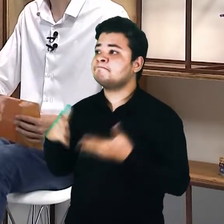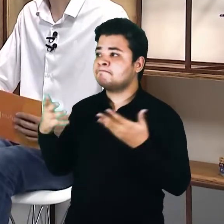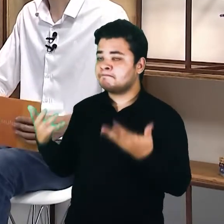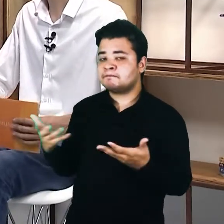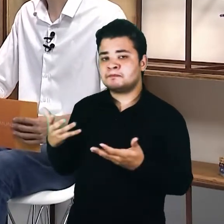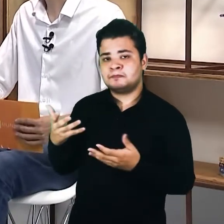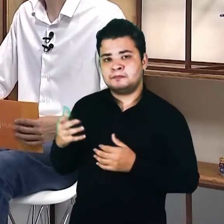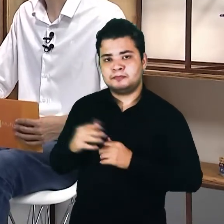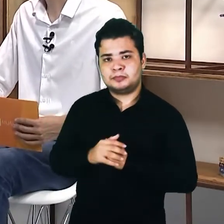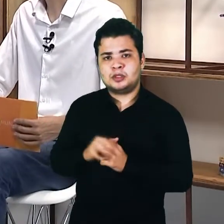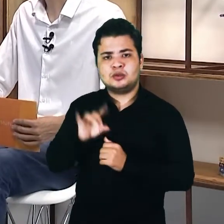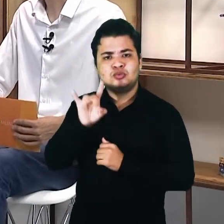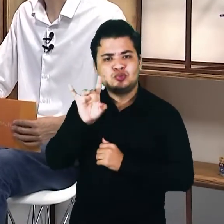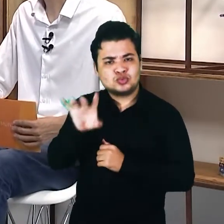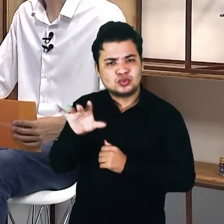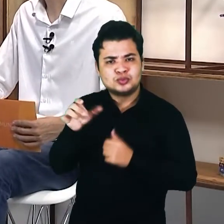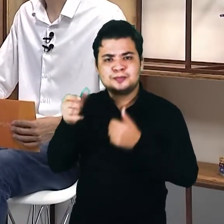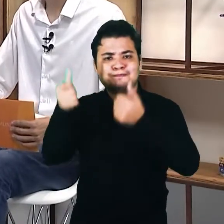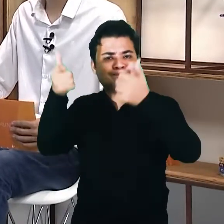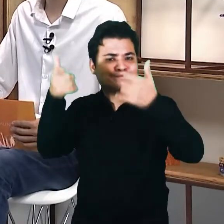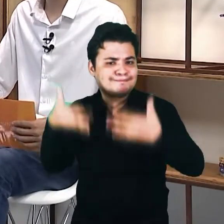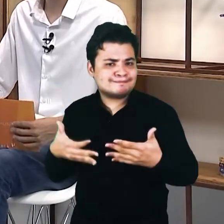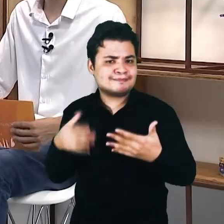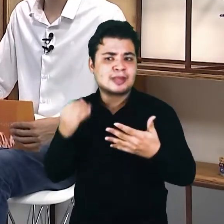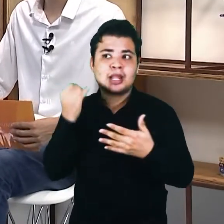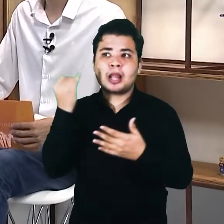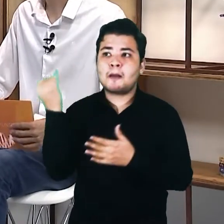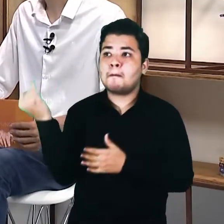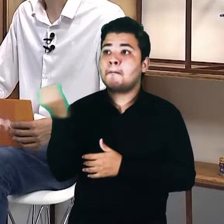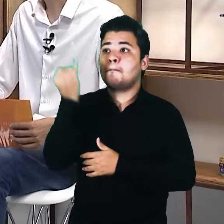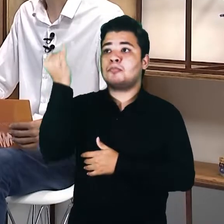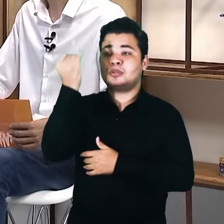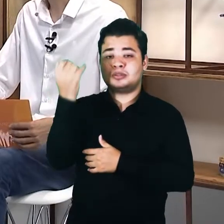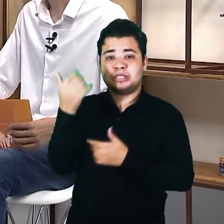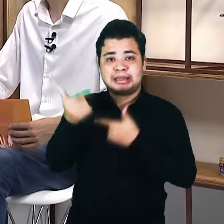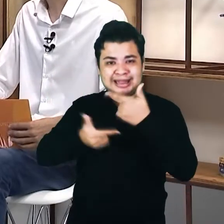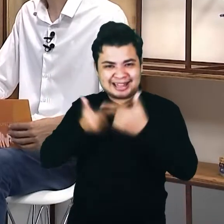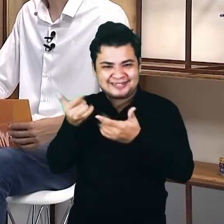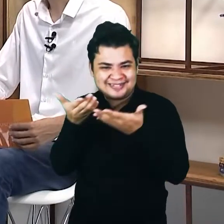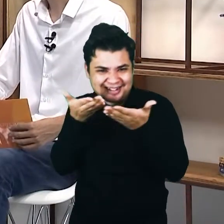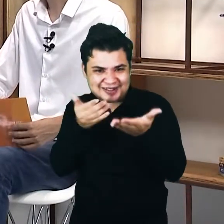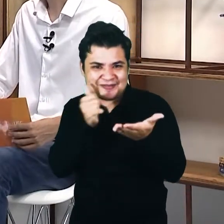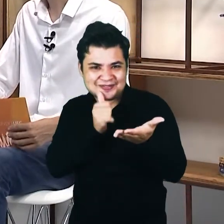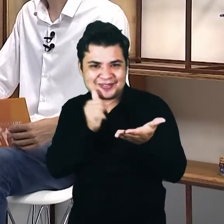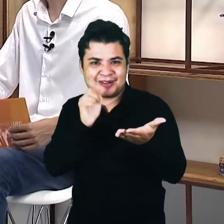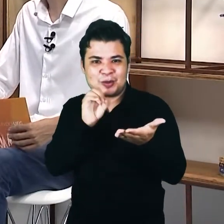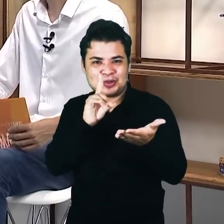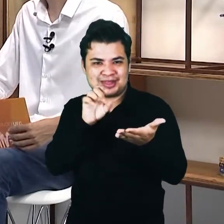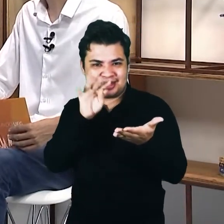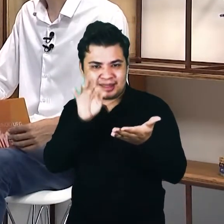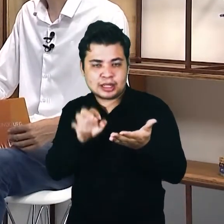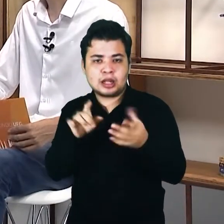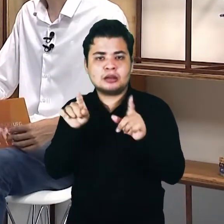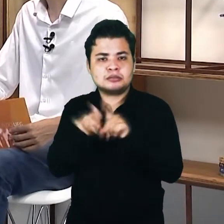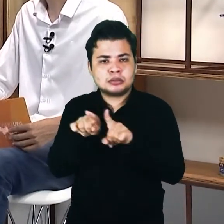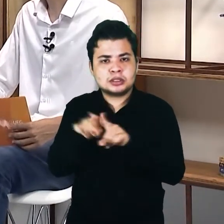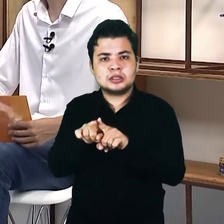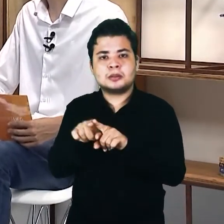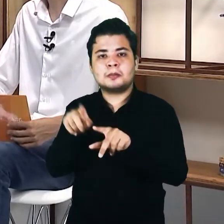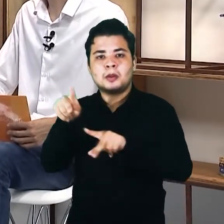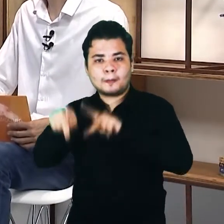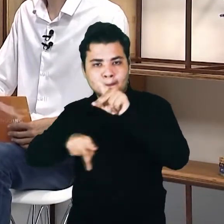E só dizendo da importância do trabalho da Anodete, né, e do pessoal aí